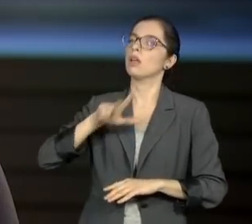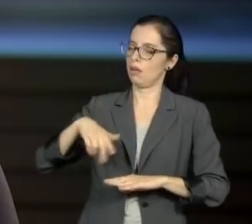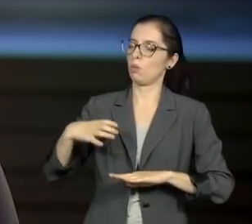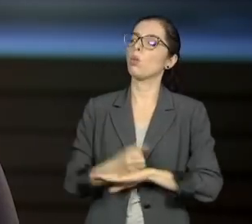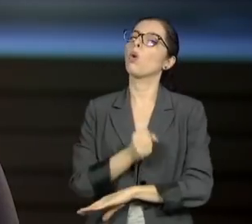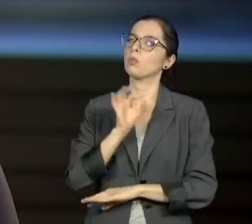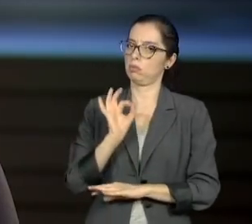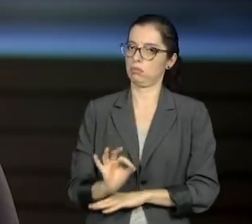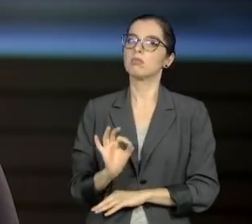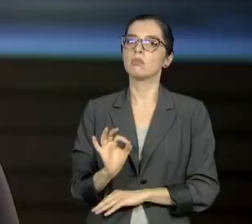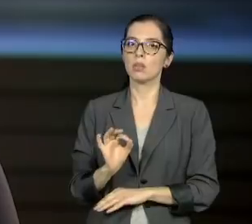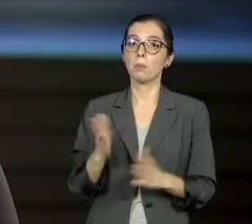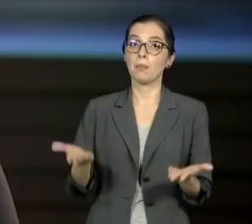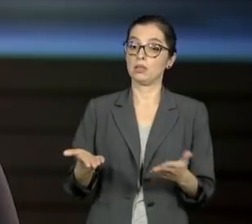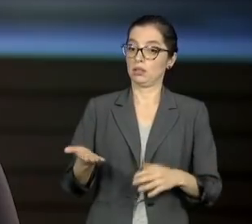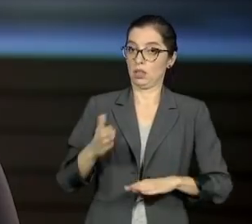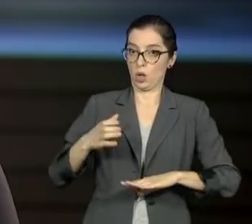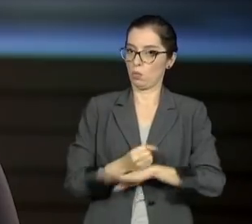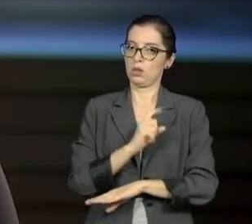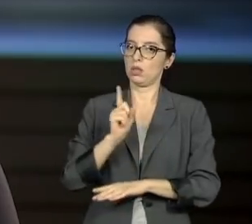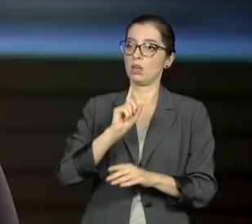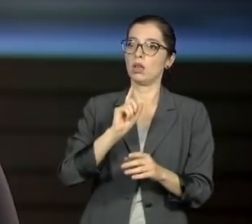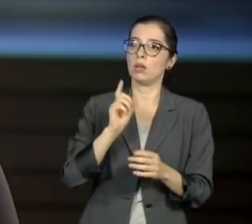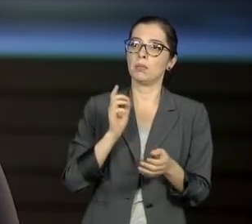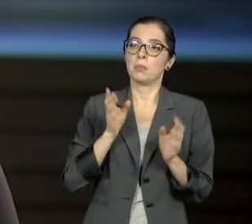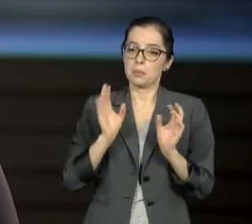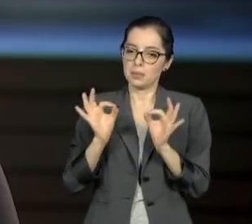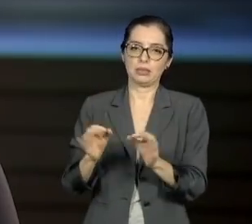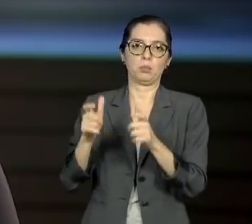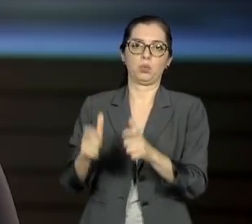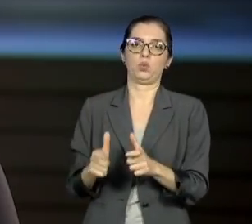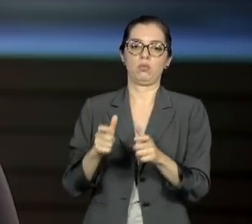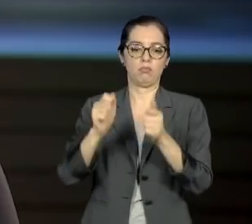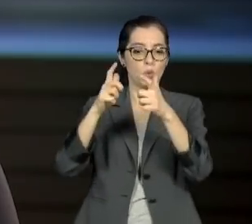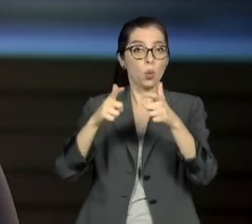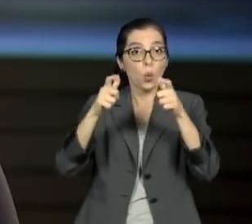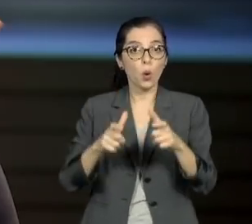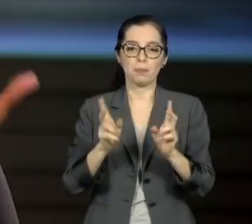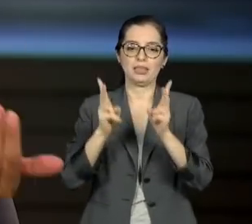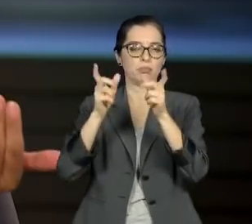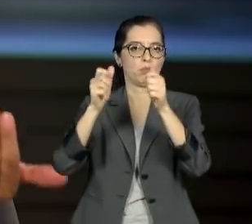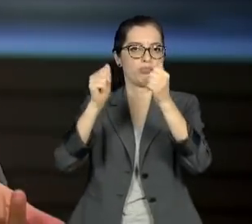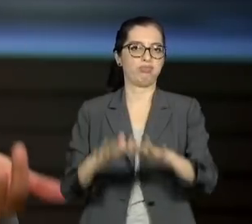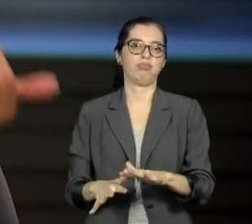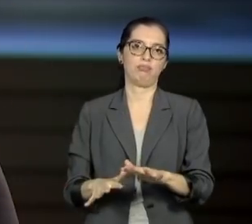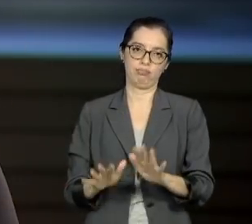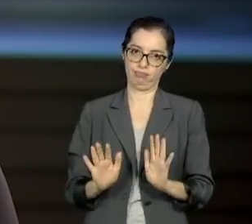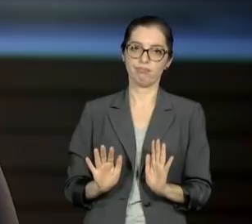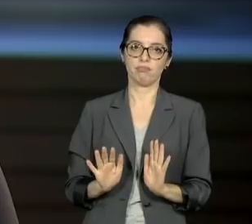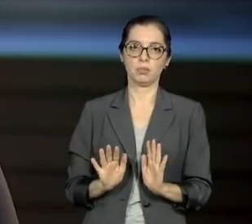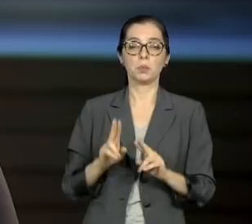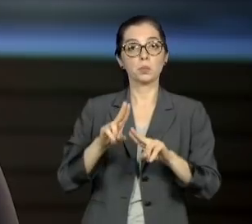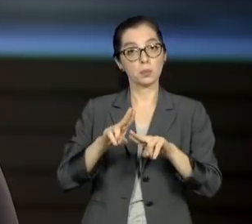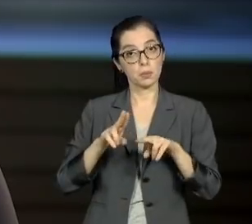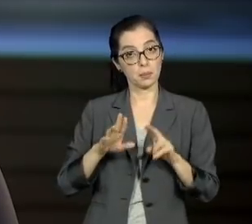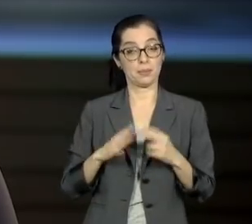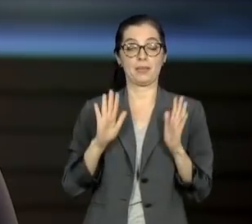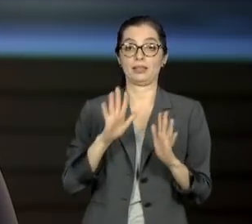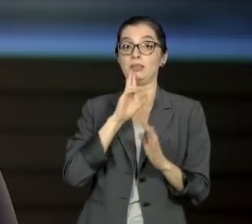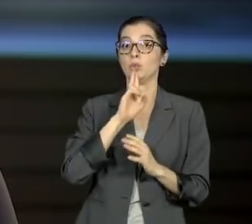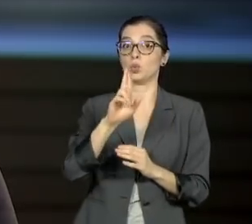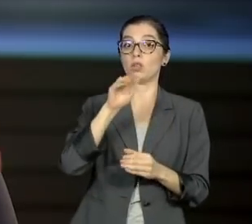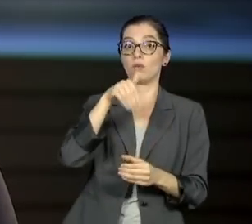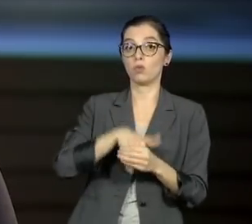a gente vai ter reflexos disso também no Brasil, porque o nosso presidente, Jair Bolsonaro, já questionou o resultado da própria eleição que ele